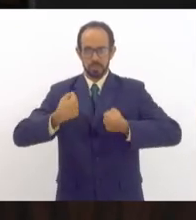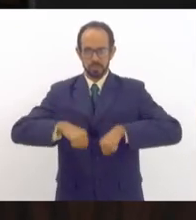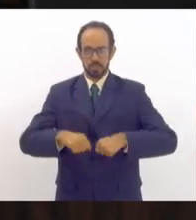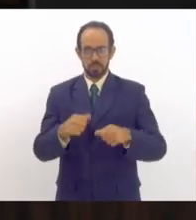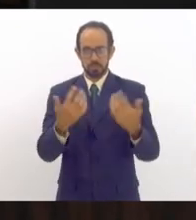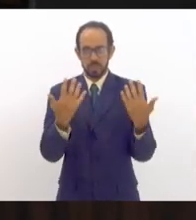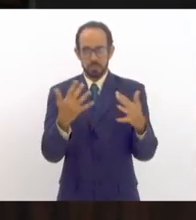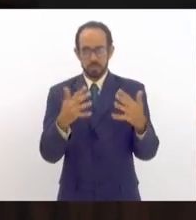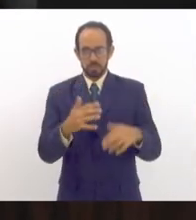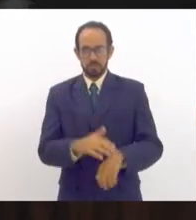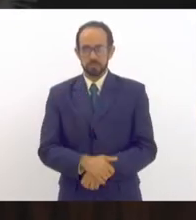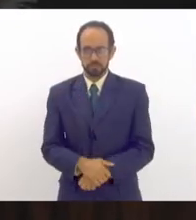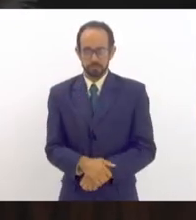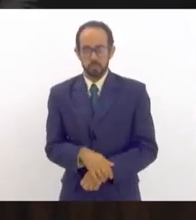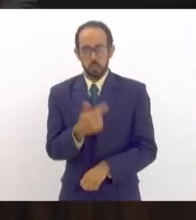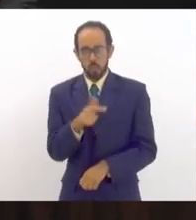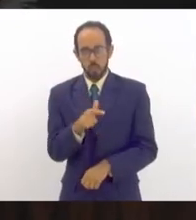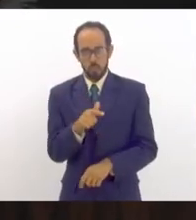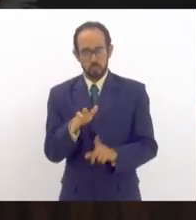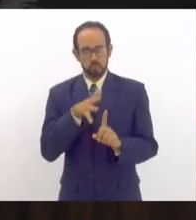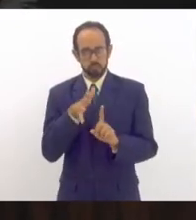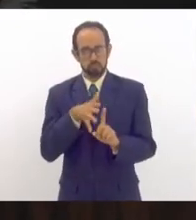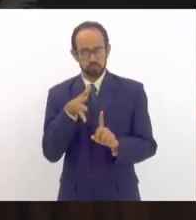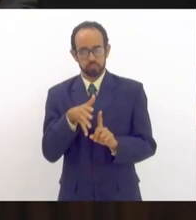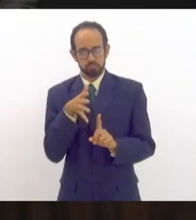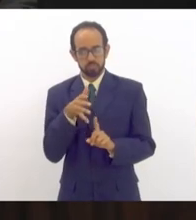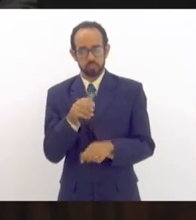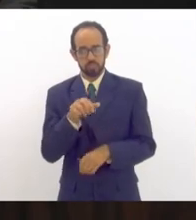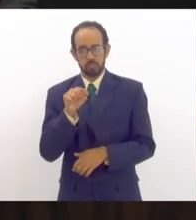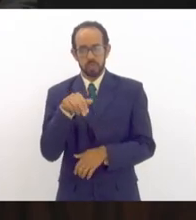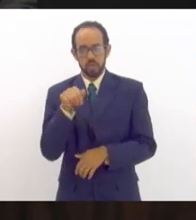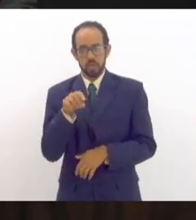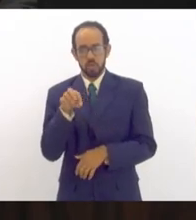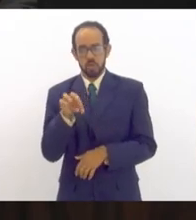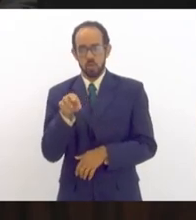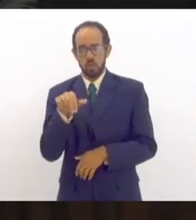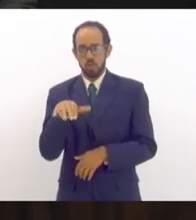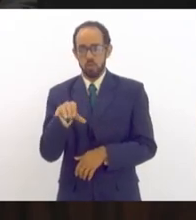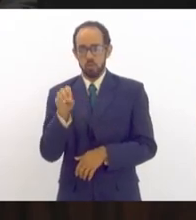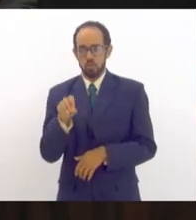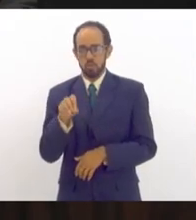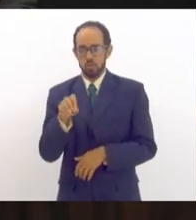pelo escudo próximo horário aí Antônio de Paula